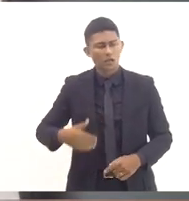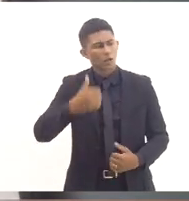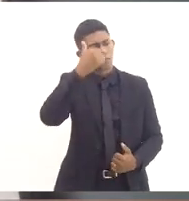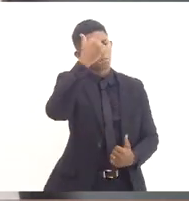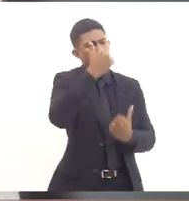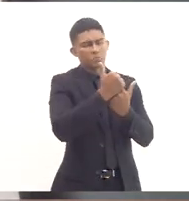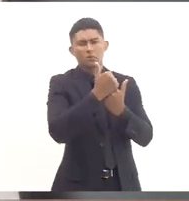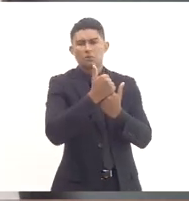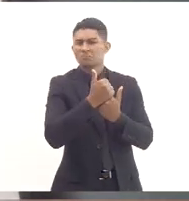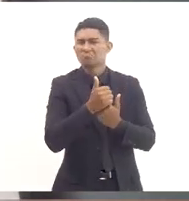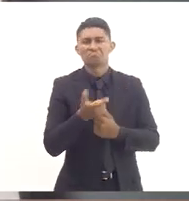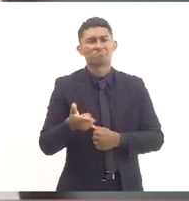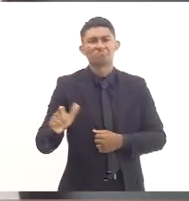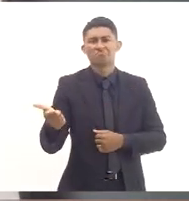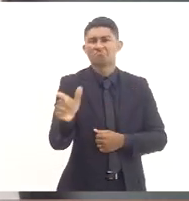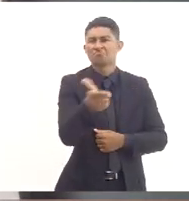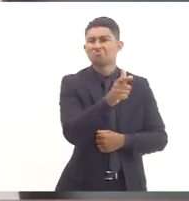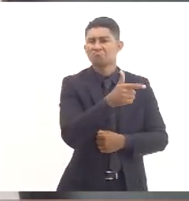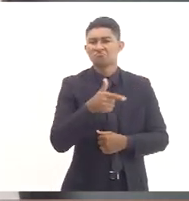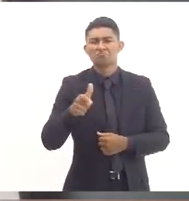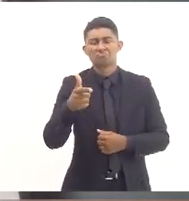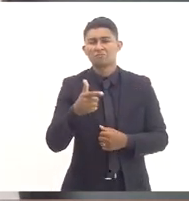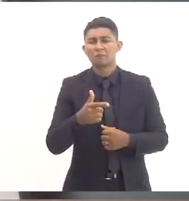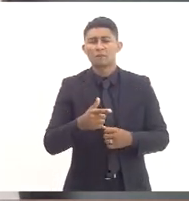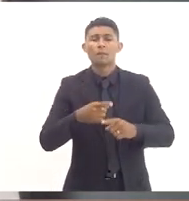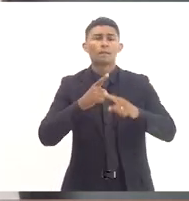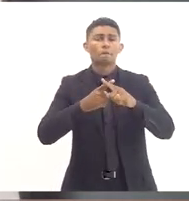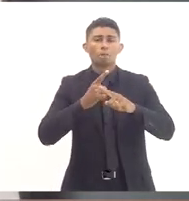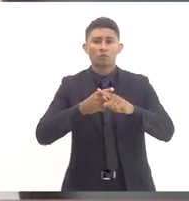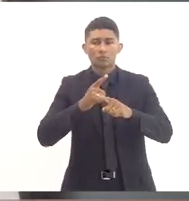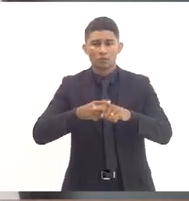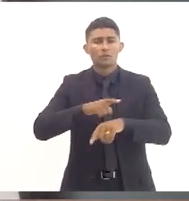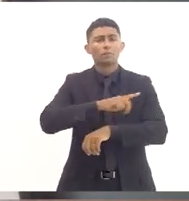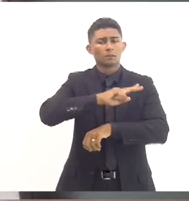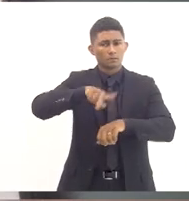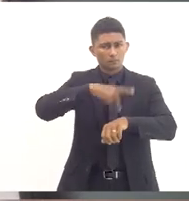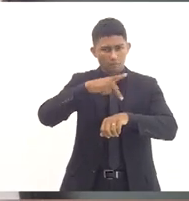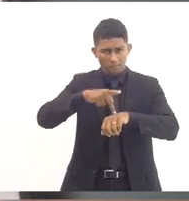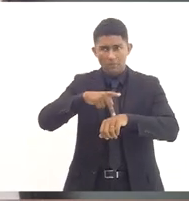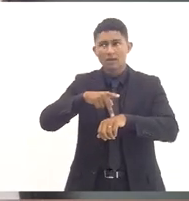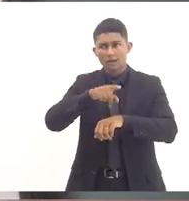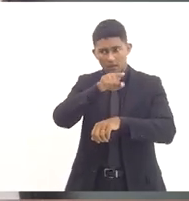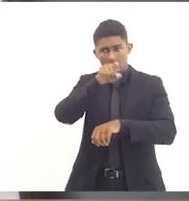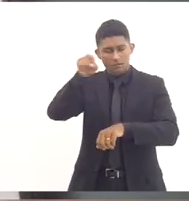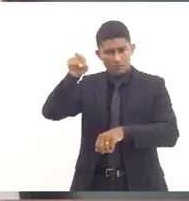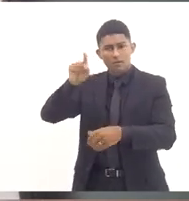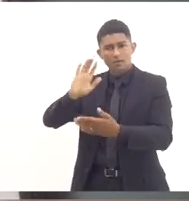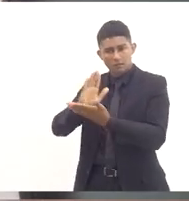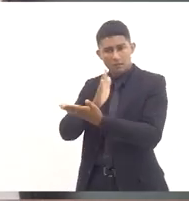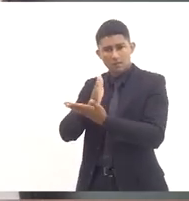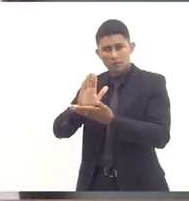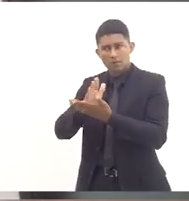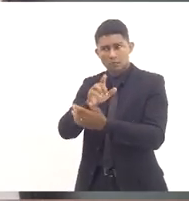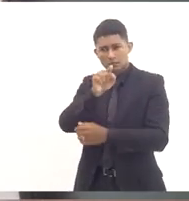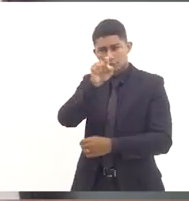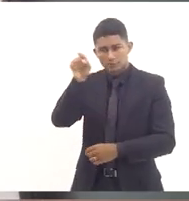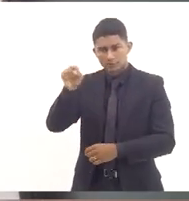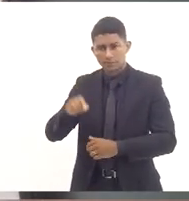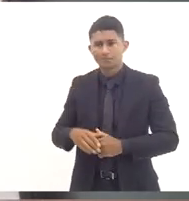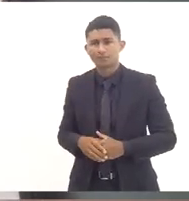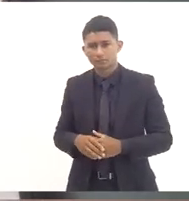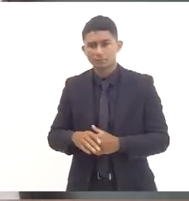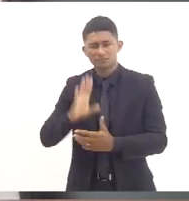e principalmente para aqueles que precisam Porque qualquer país é minimamente né é